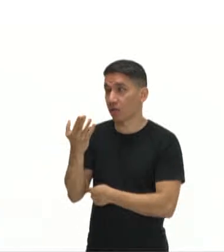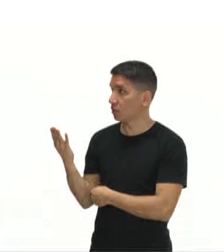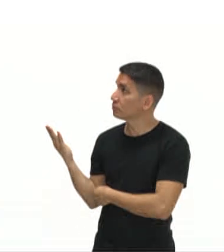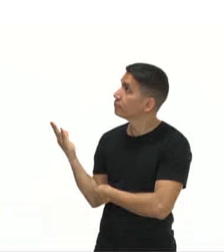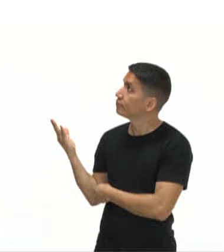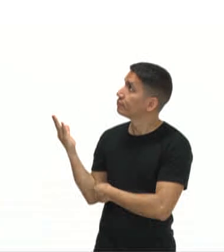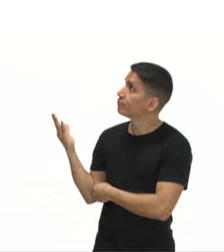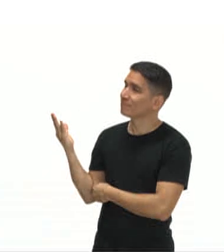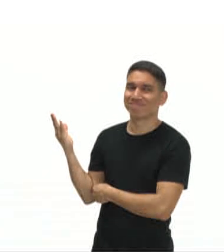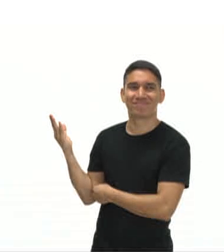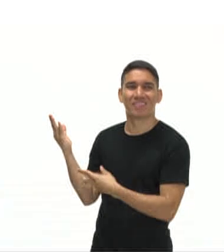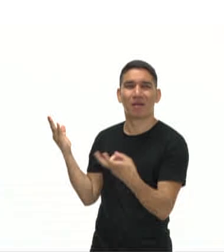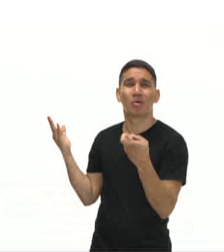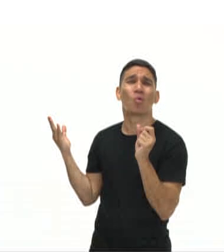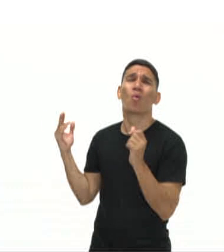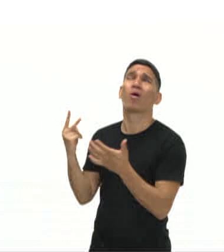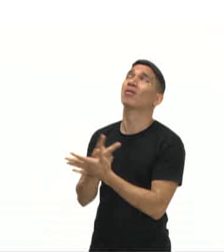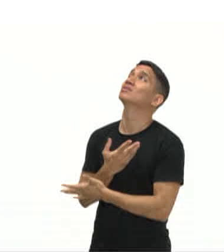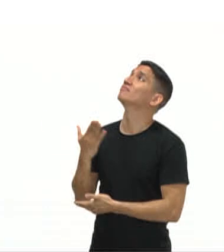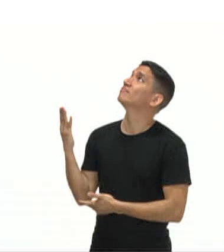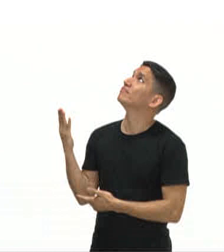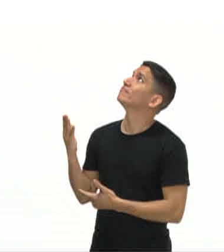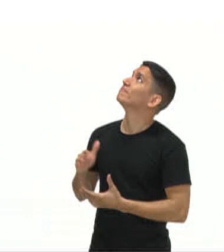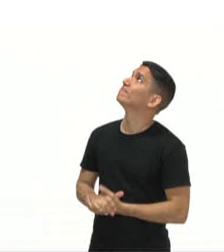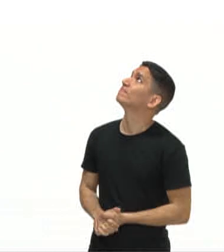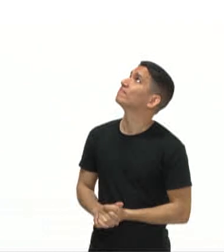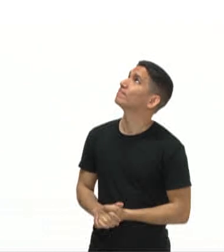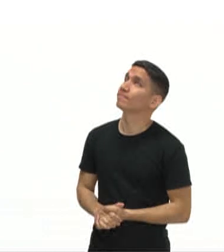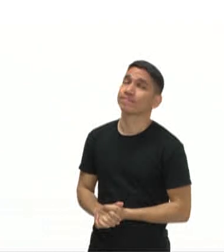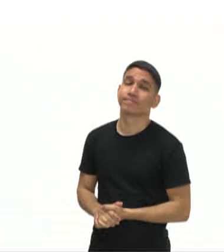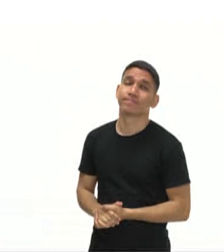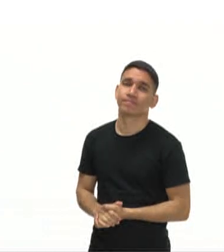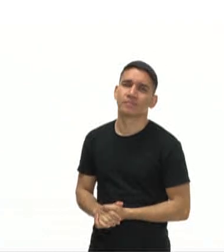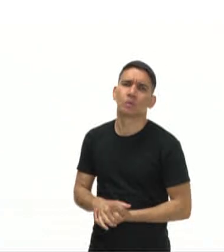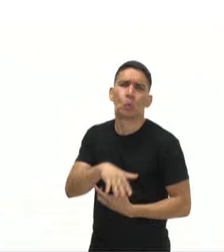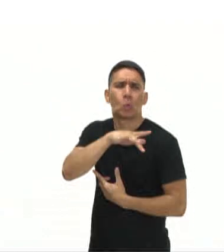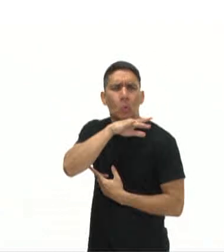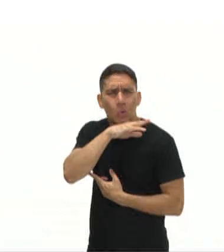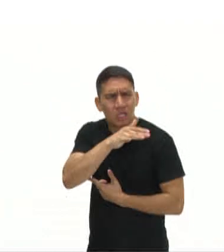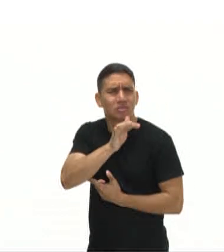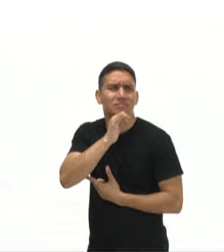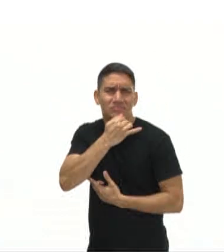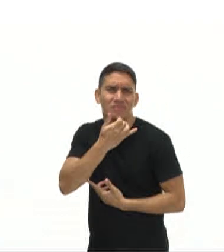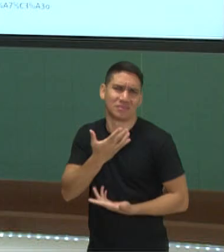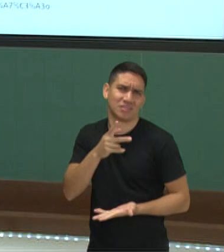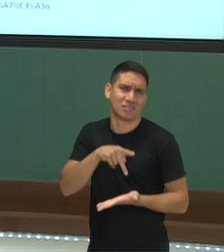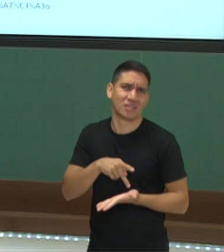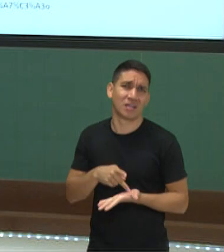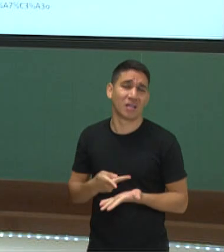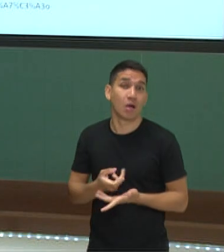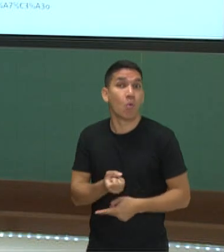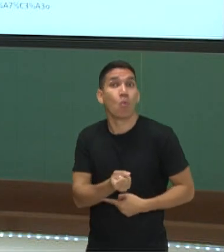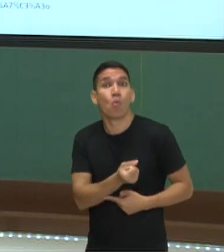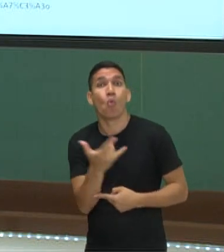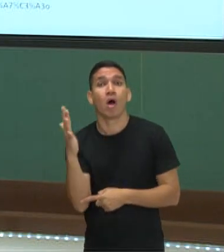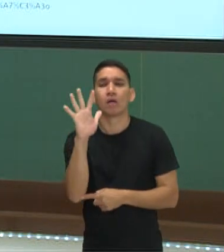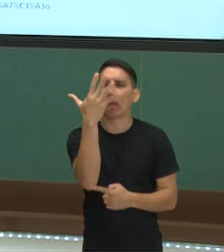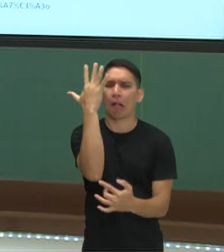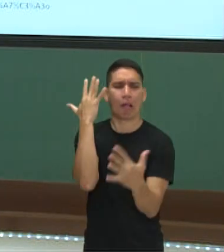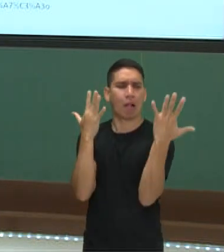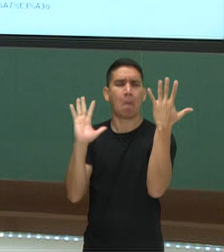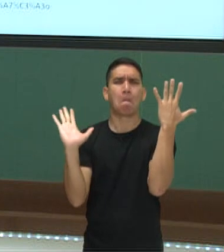imagem, repare bem o que aconteceu. Que situação triste, não é verdade? Quantas árvores